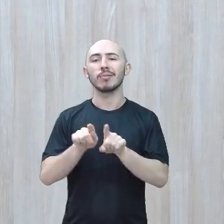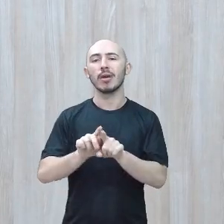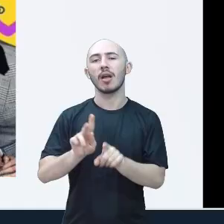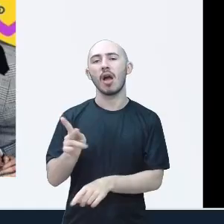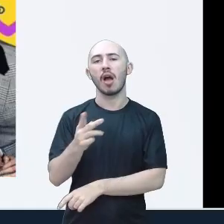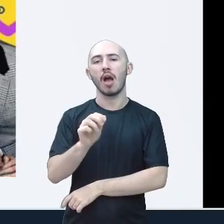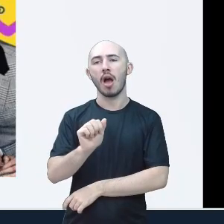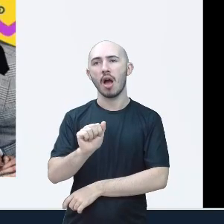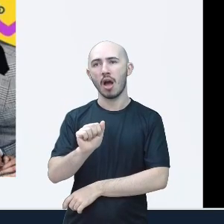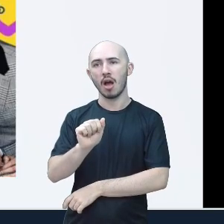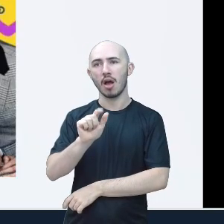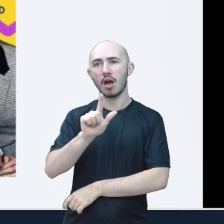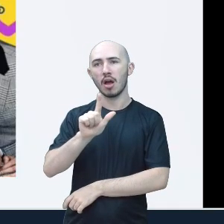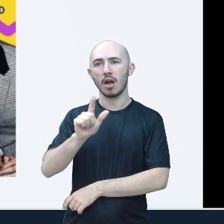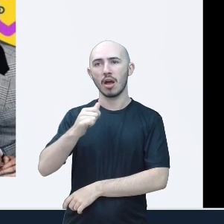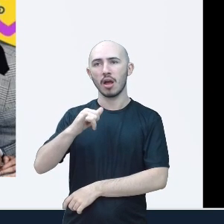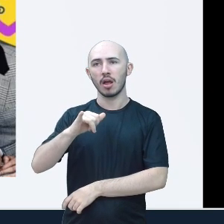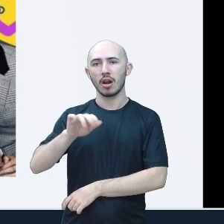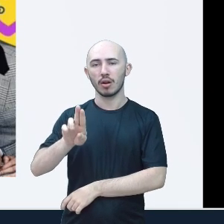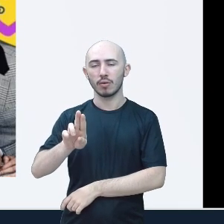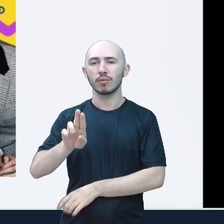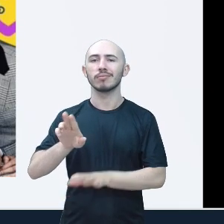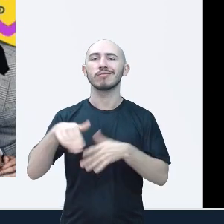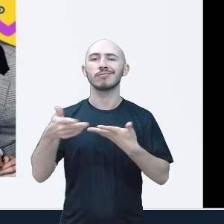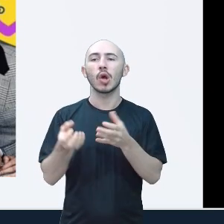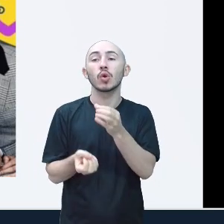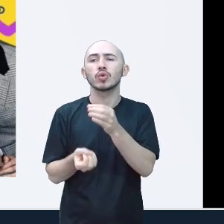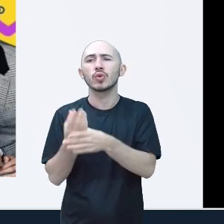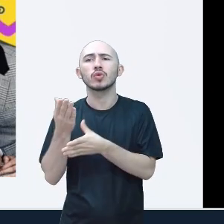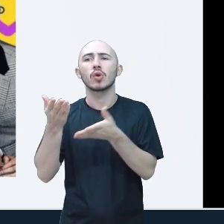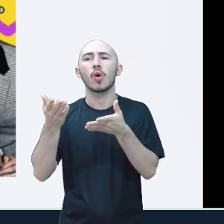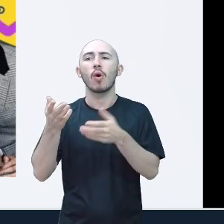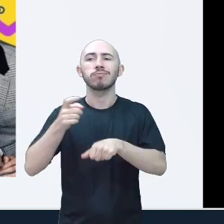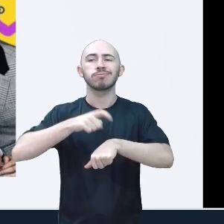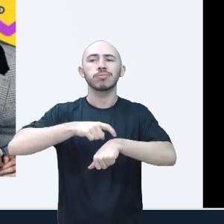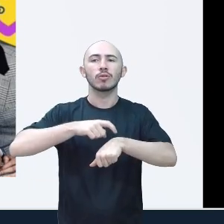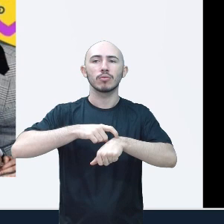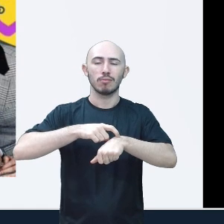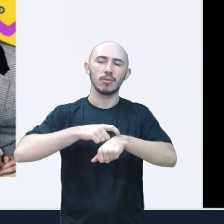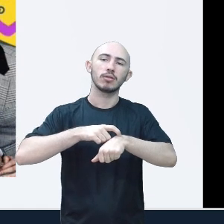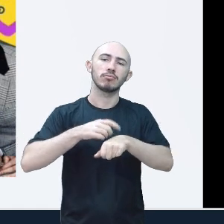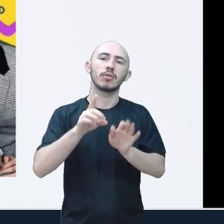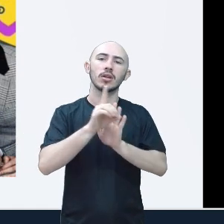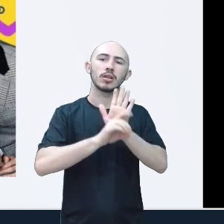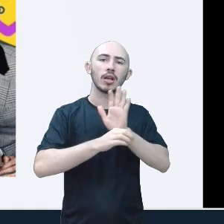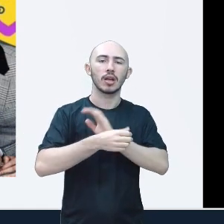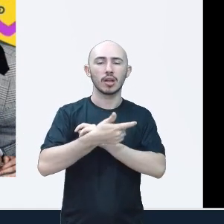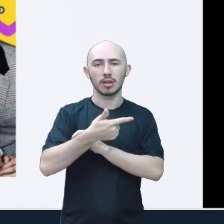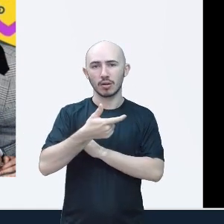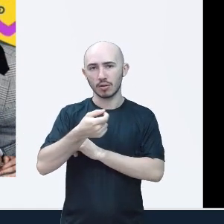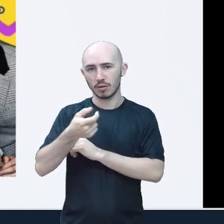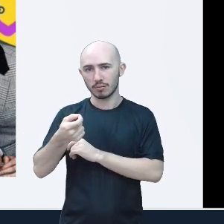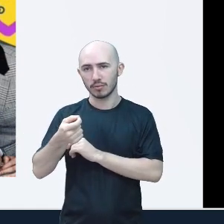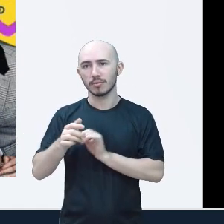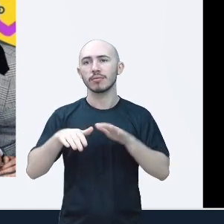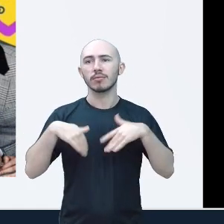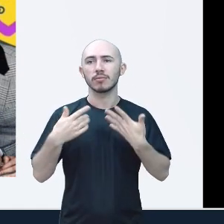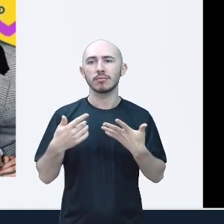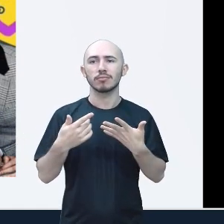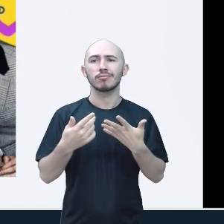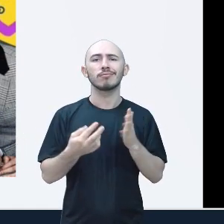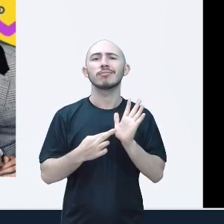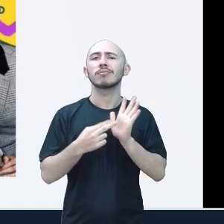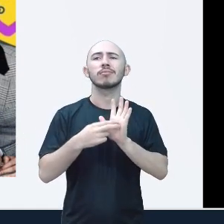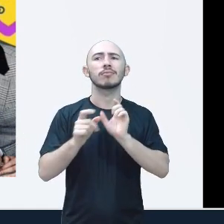Foi assim que surge, né? Na década de 2000, surge a onda Hallyu, que é um termo que se refere